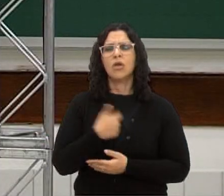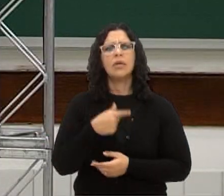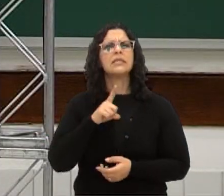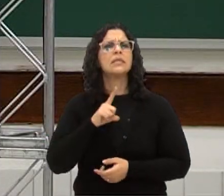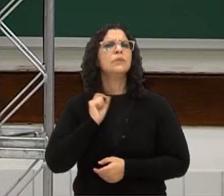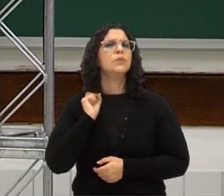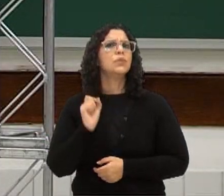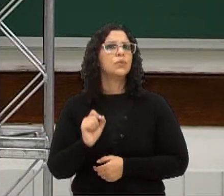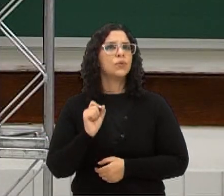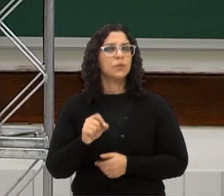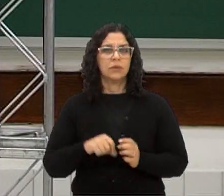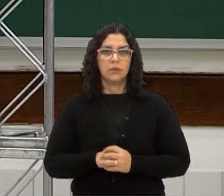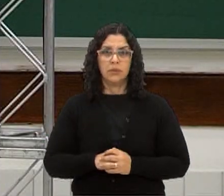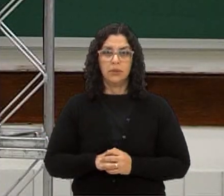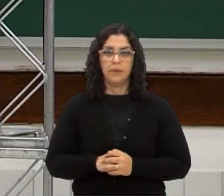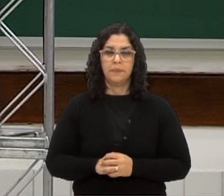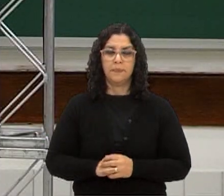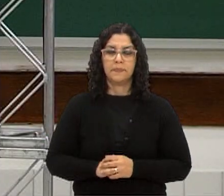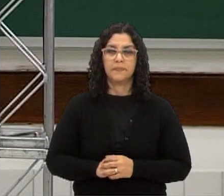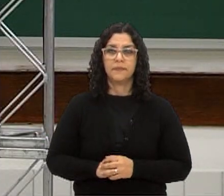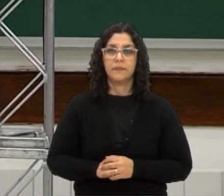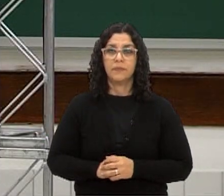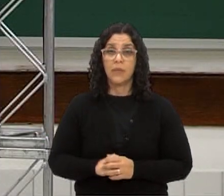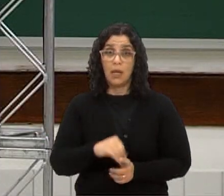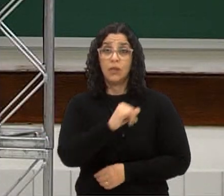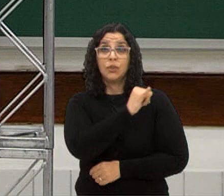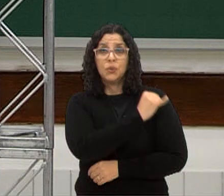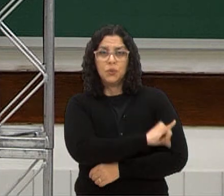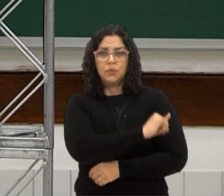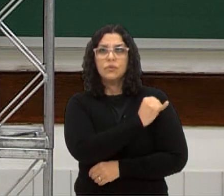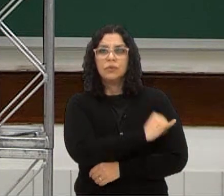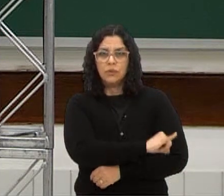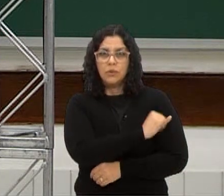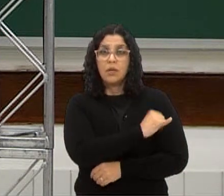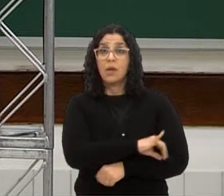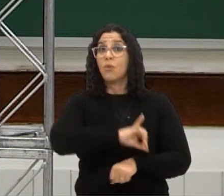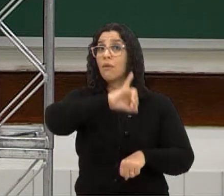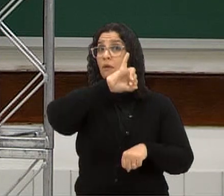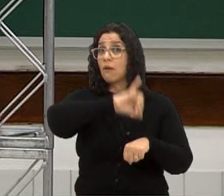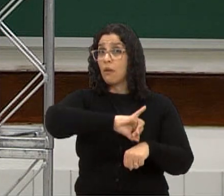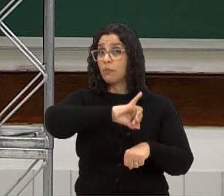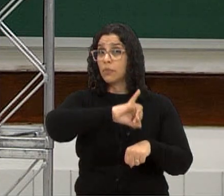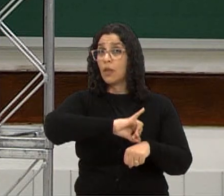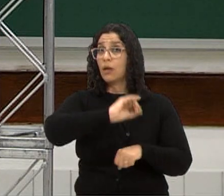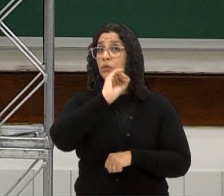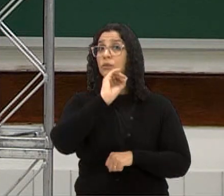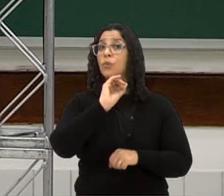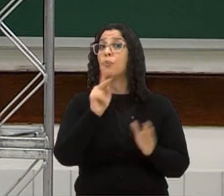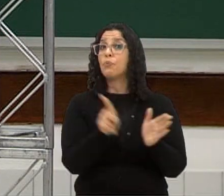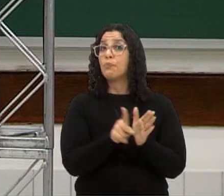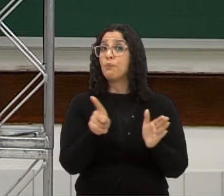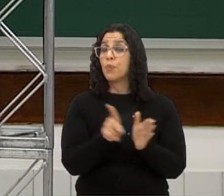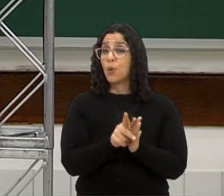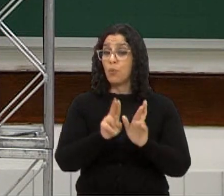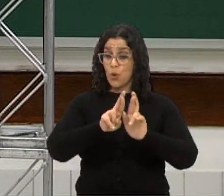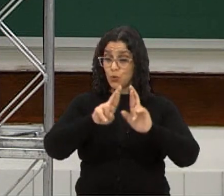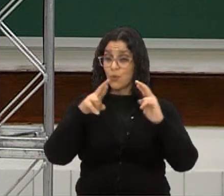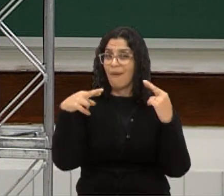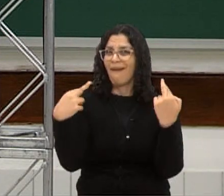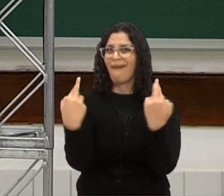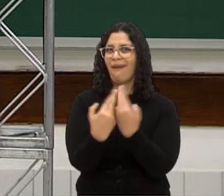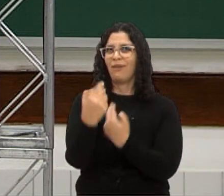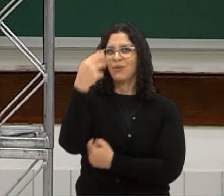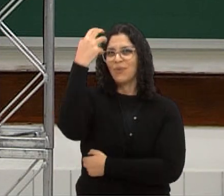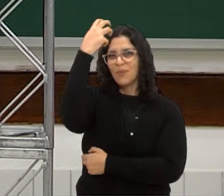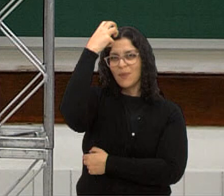nós temos nessa situação? Rio de Janeiro, capital do Reino do Brasil. E o